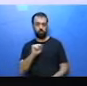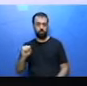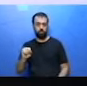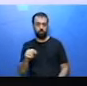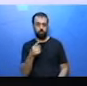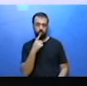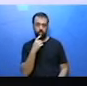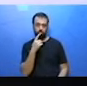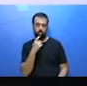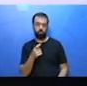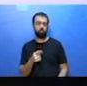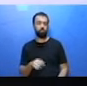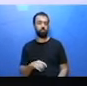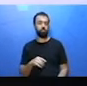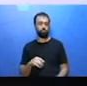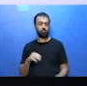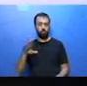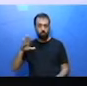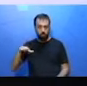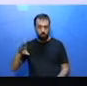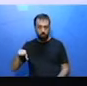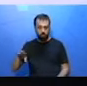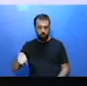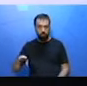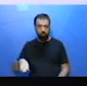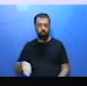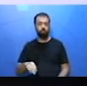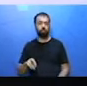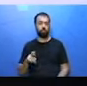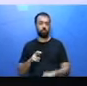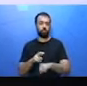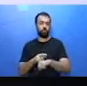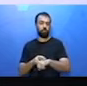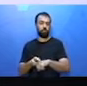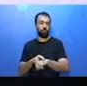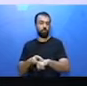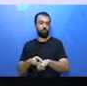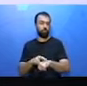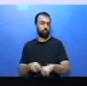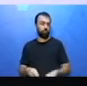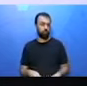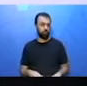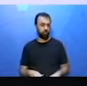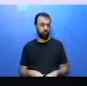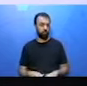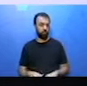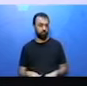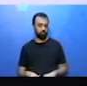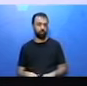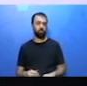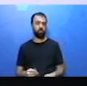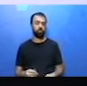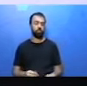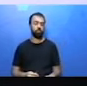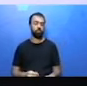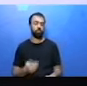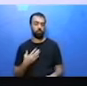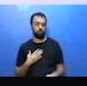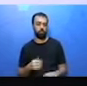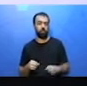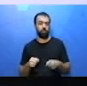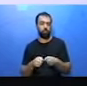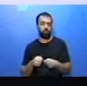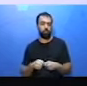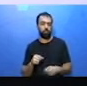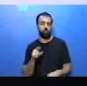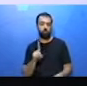eu vou fazer só o item de exemplo para vocês uma informação que as crianças muitas vezes se confundem tá